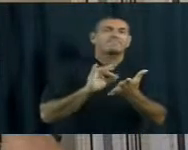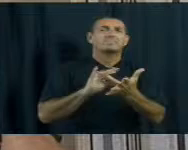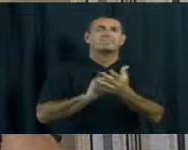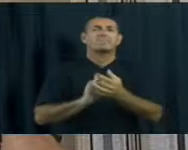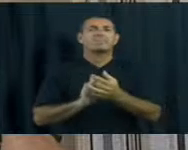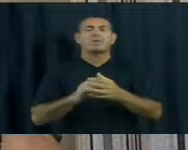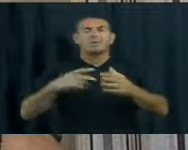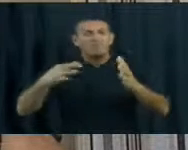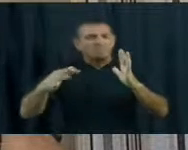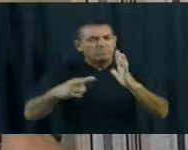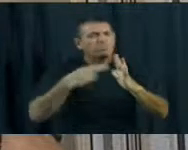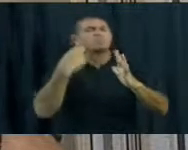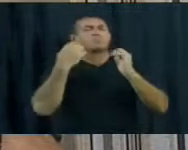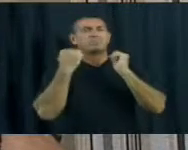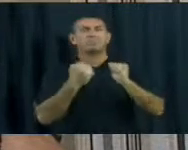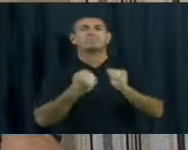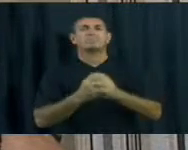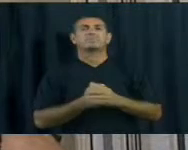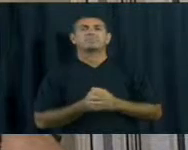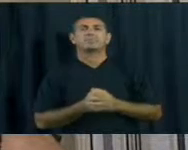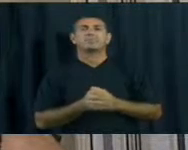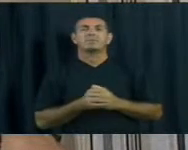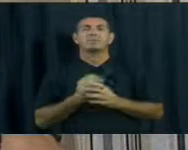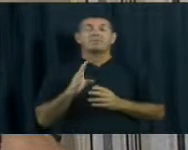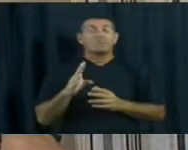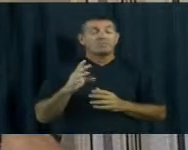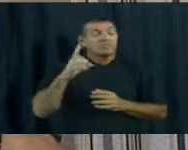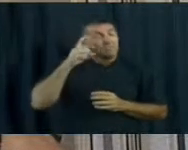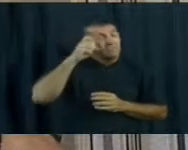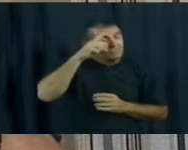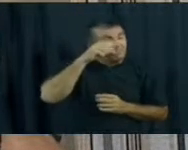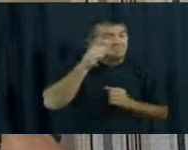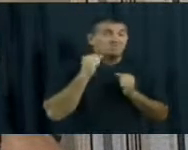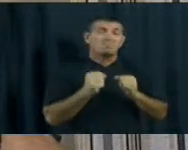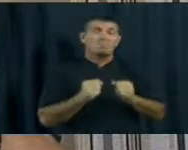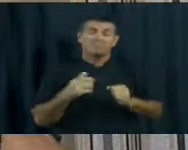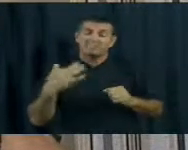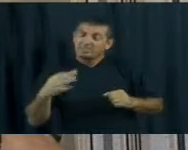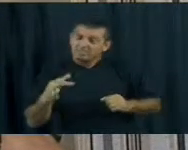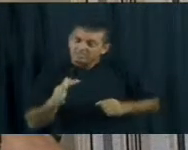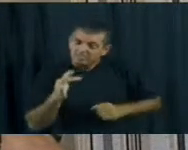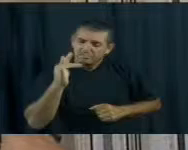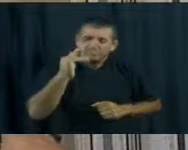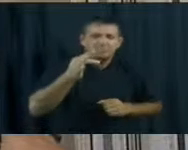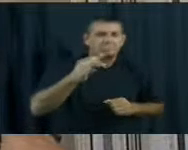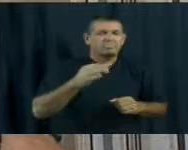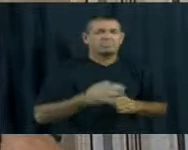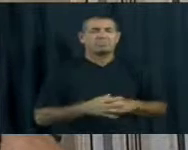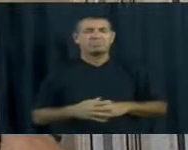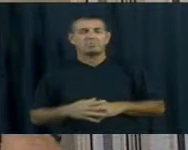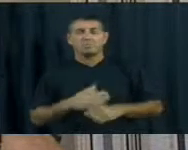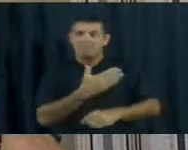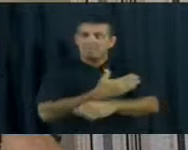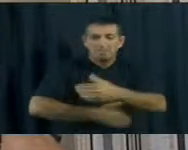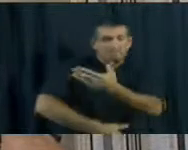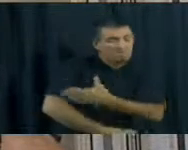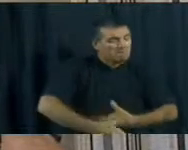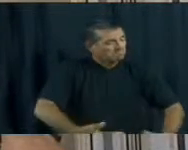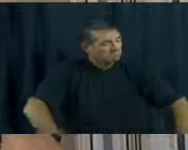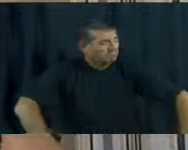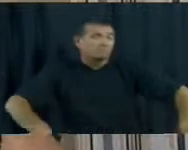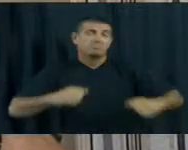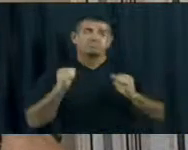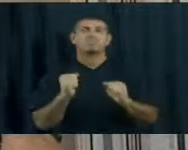pode operar, mas às vezes a sequela vai ficar para sempre, a vida toda, como perder um membro, um braço, uma